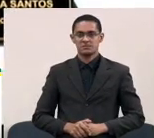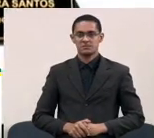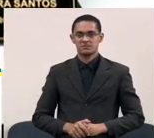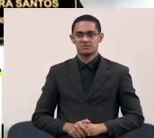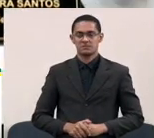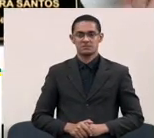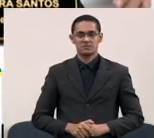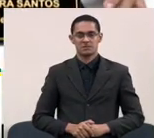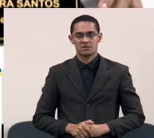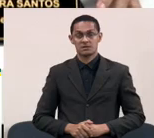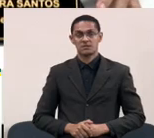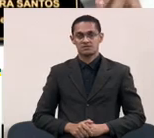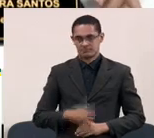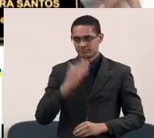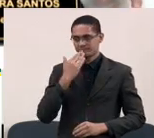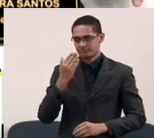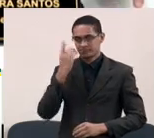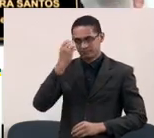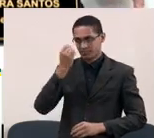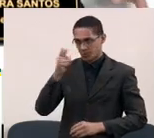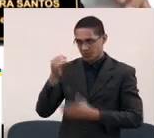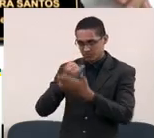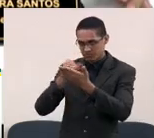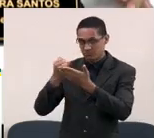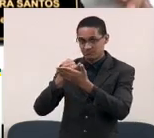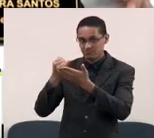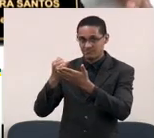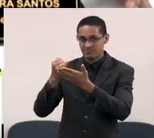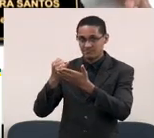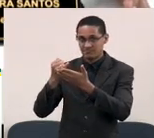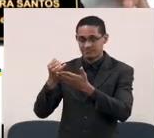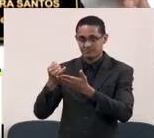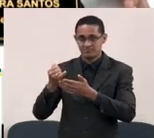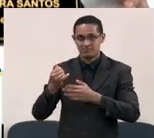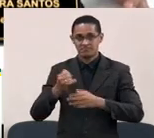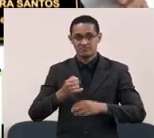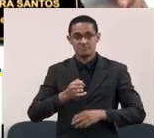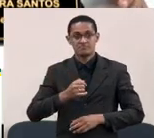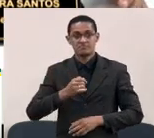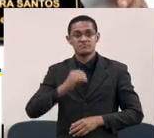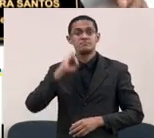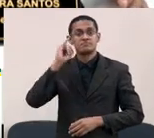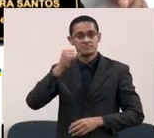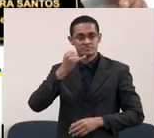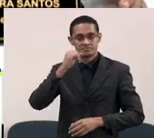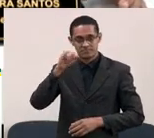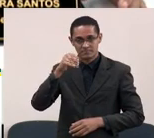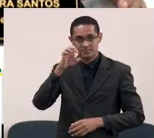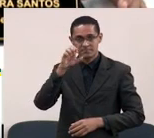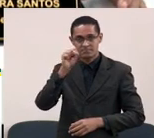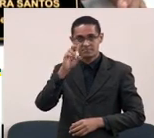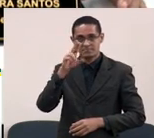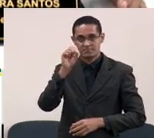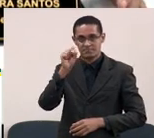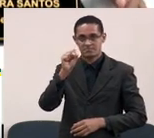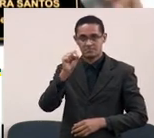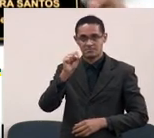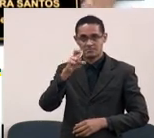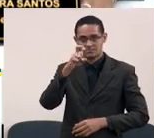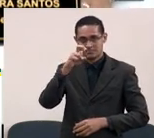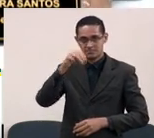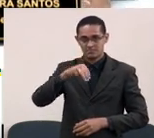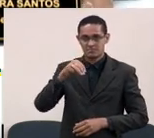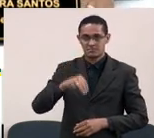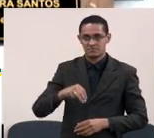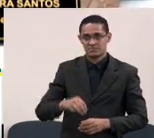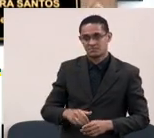Peço ao deputado Oliveira Santos, chama o próximo orador escrito. Próximo orador escrito, deputado Jesus Pontes. Deputado Jesus Pontes,